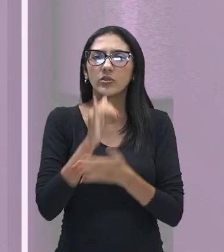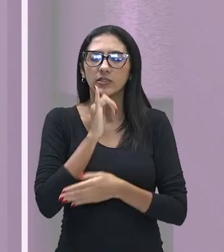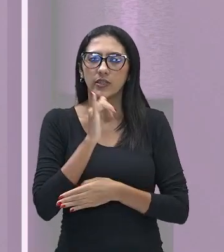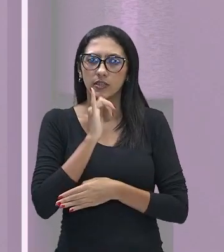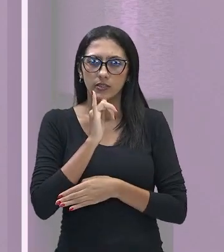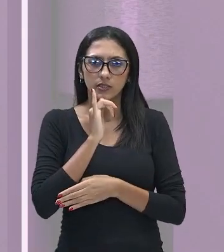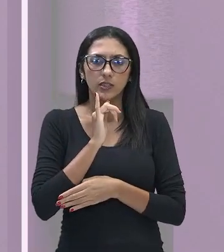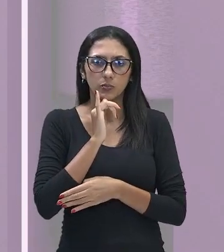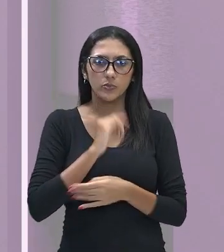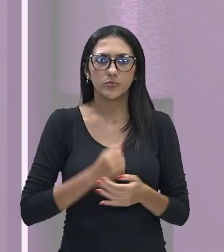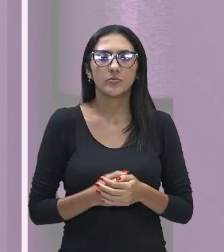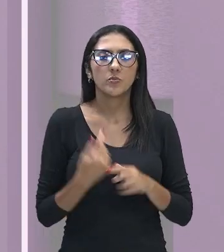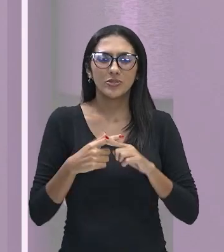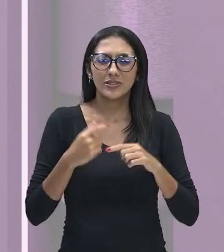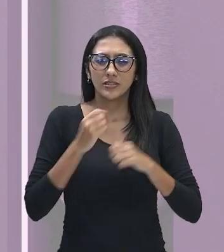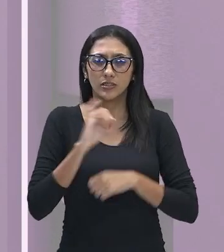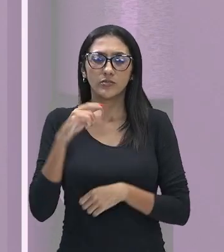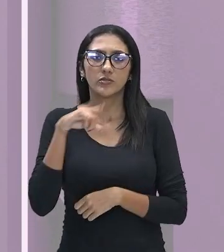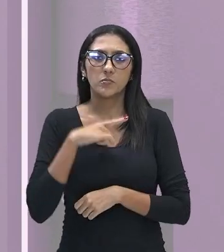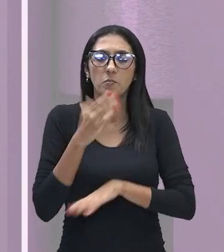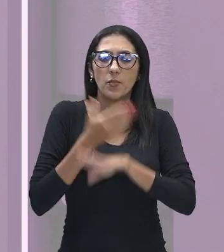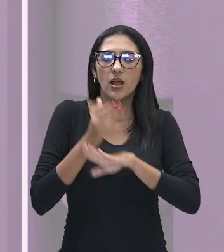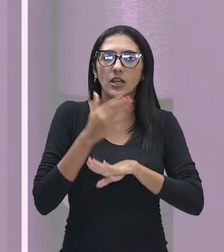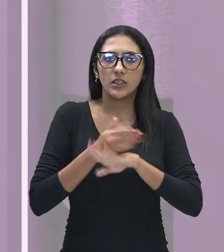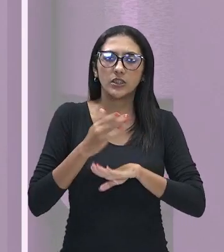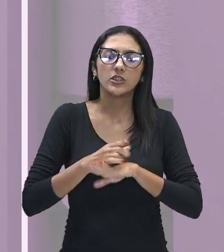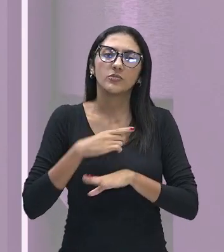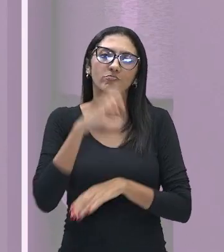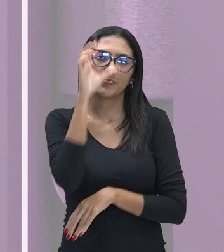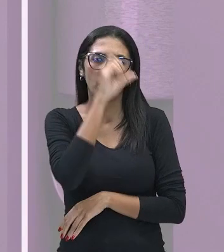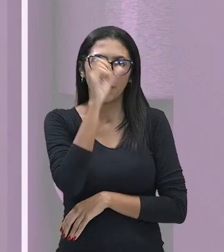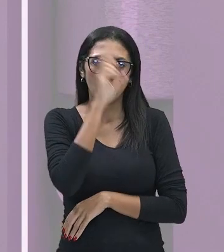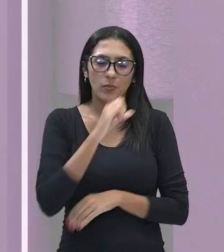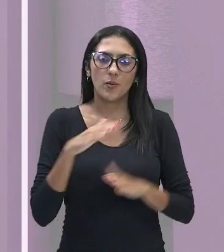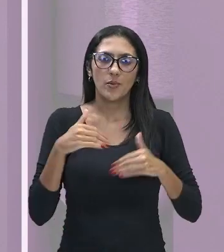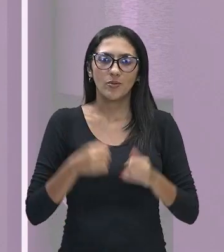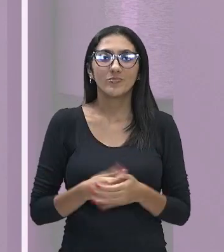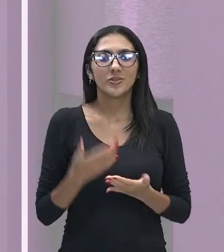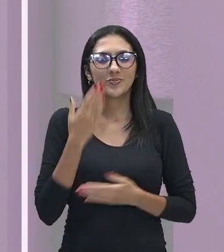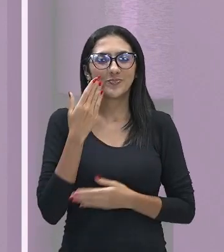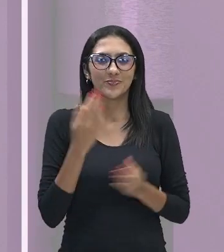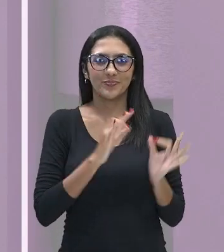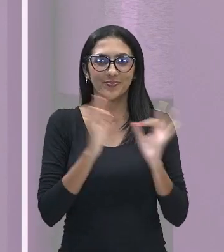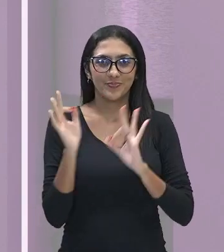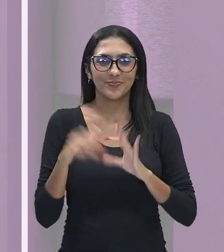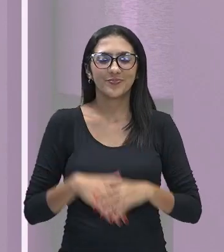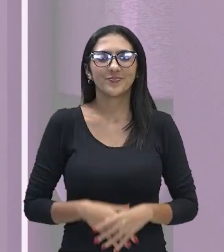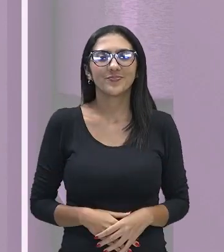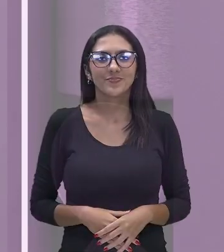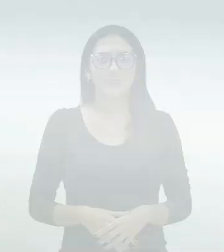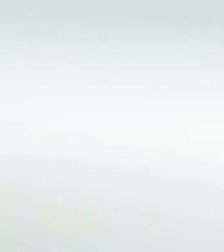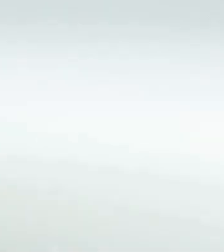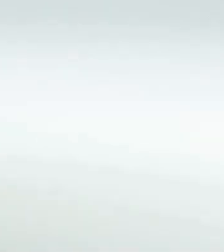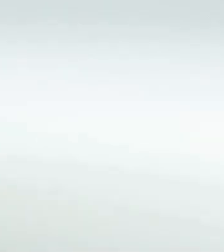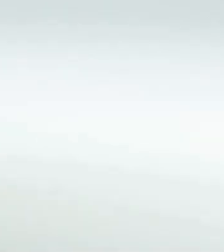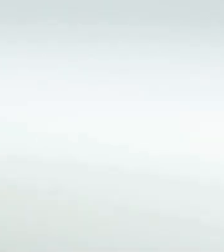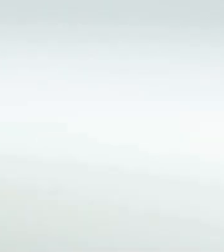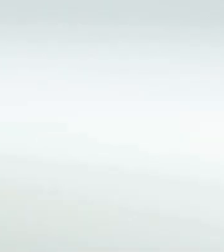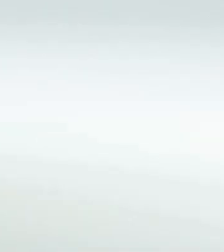pouco, porque o processo de exercitar torna o seu aprendizado eficaz. Então, vem comigo para a nossa aula.